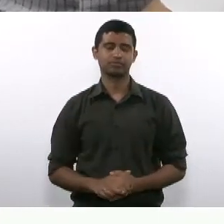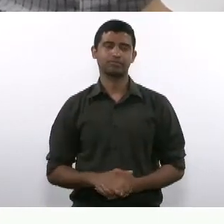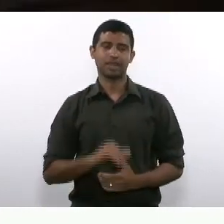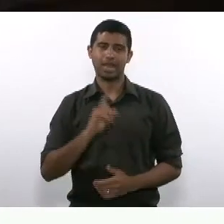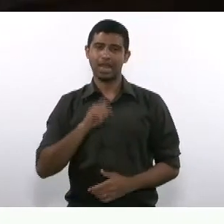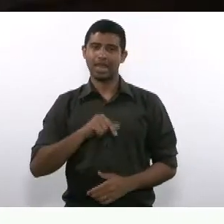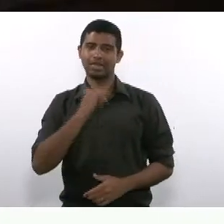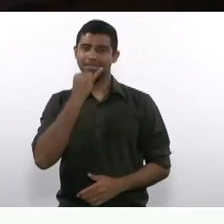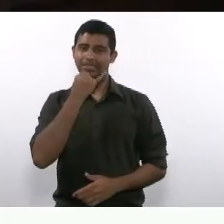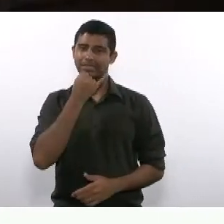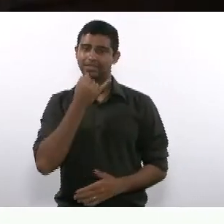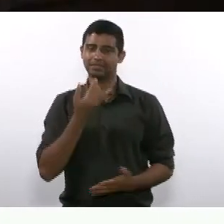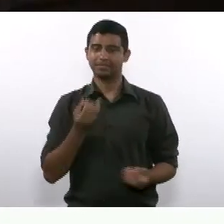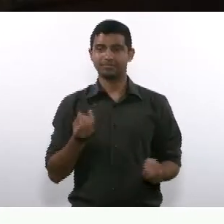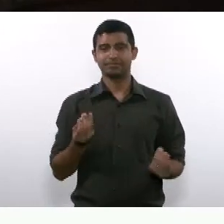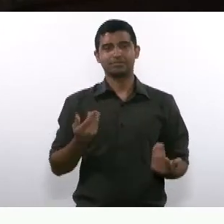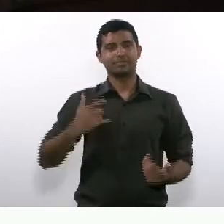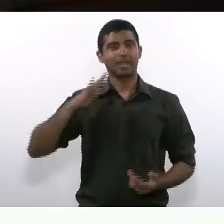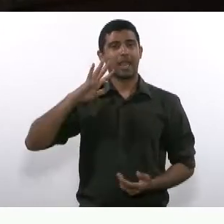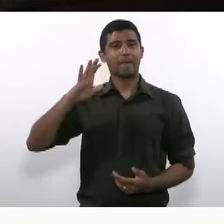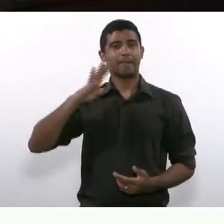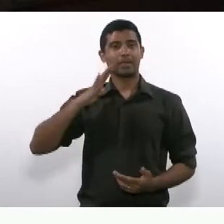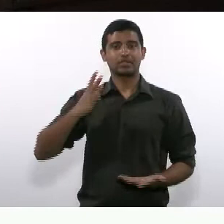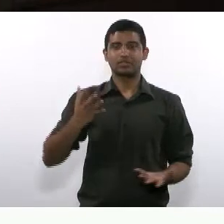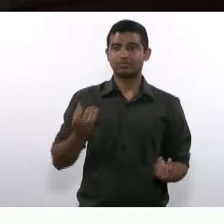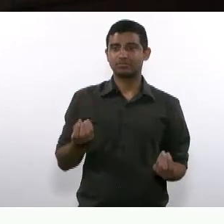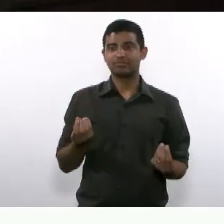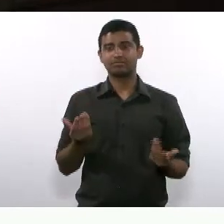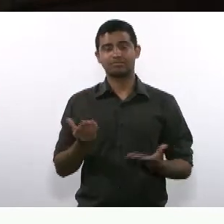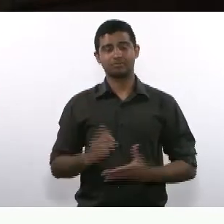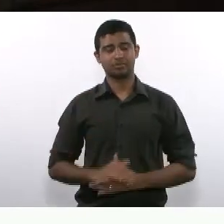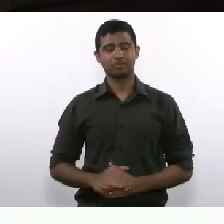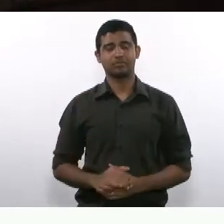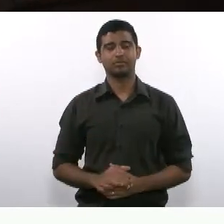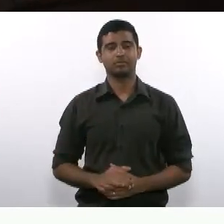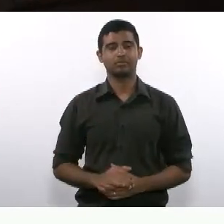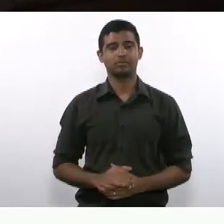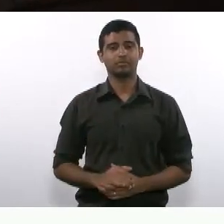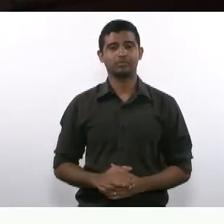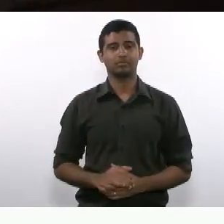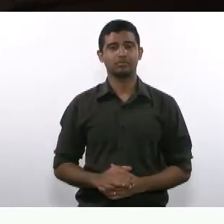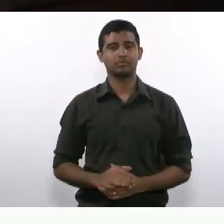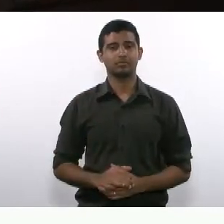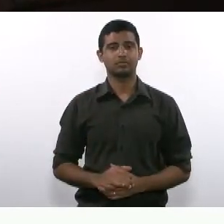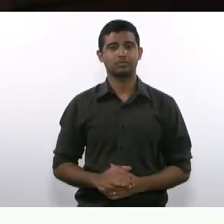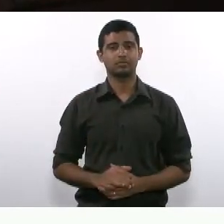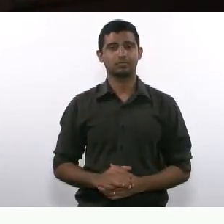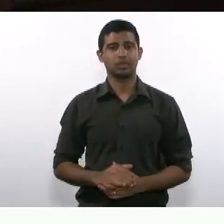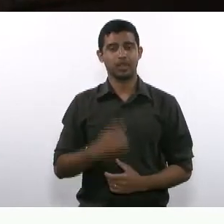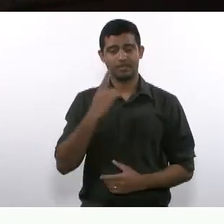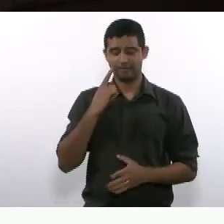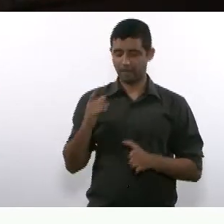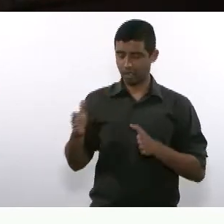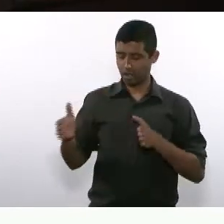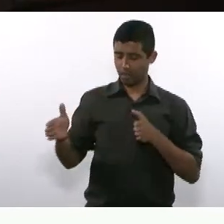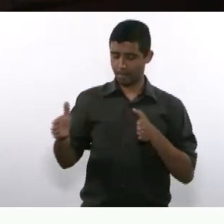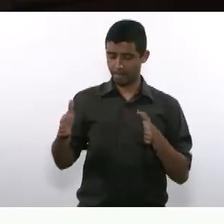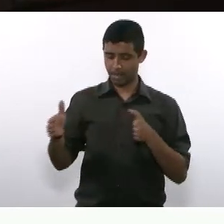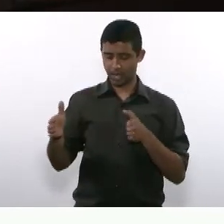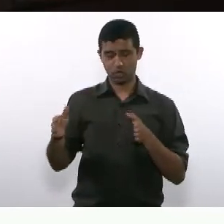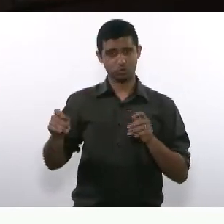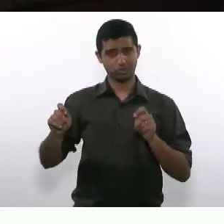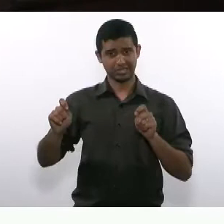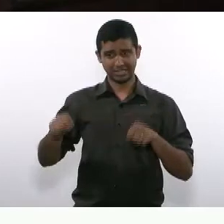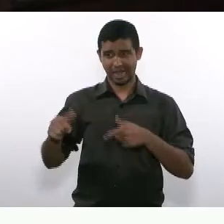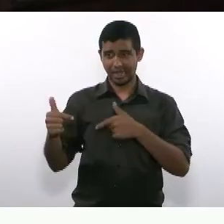lástima. Se imaginar que nós estamos aí à beira de ter aí o nosso maior período de capacidade